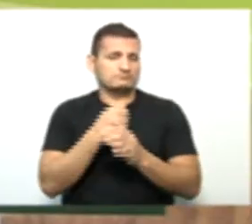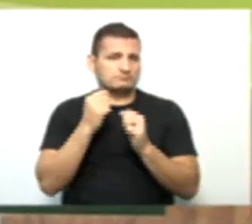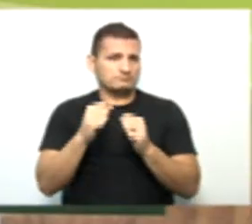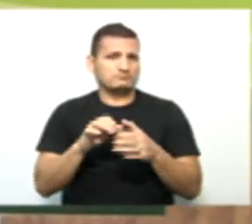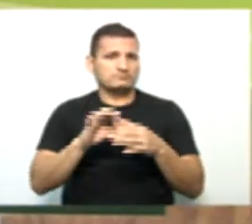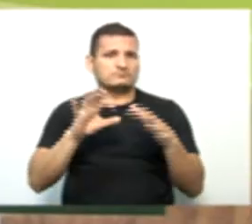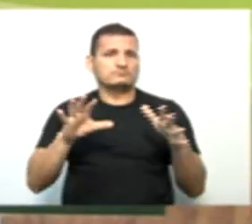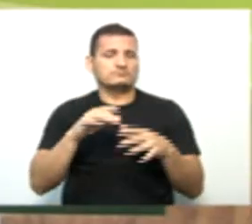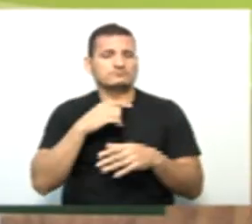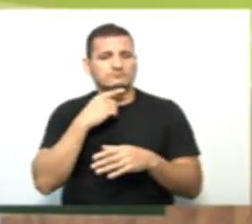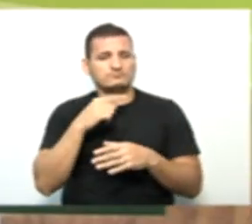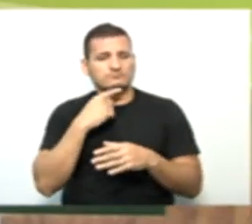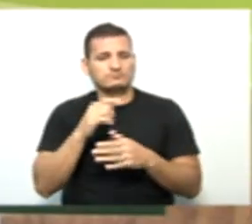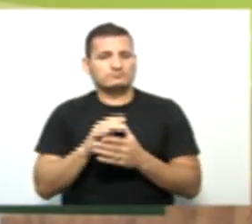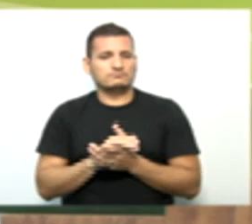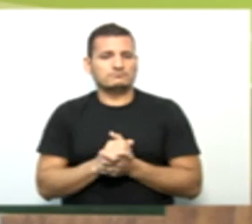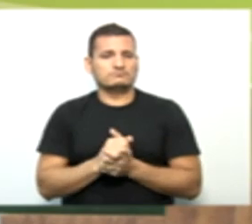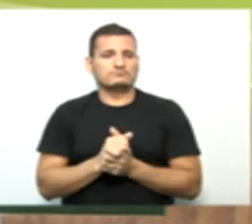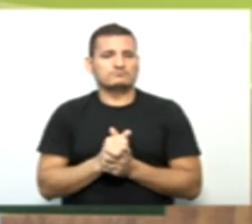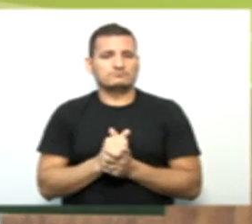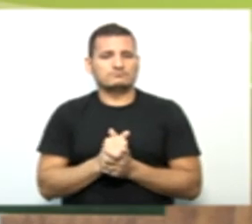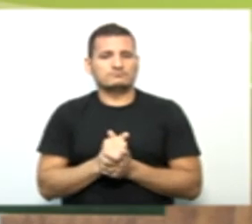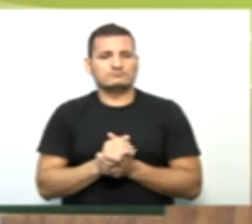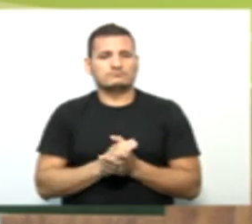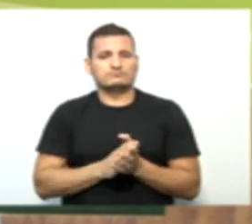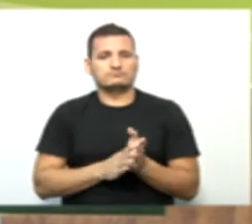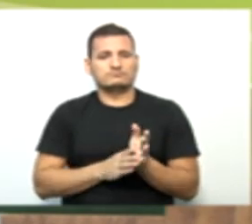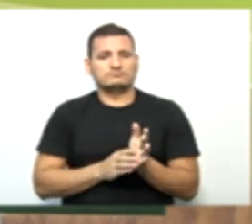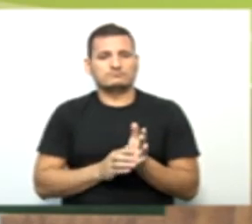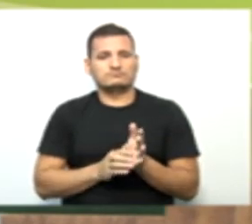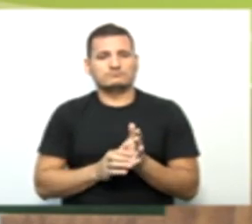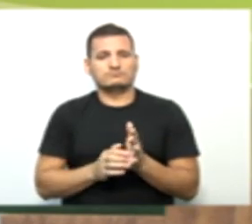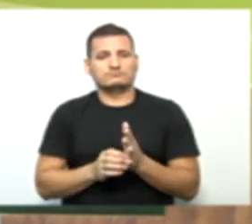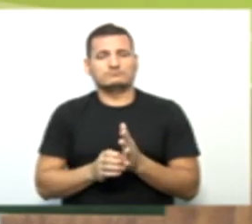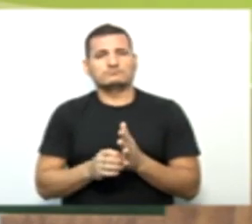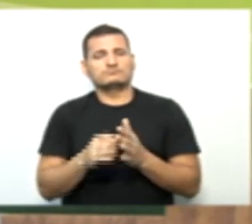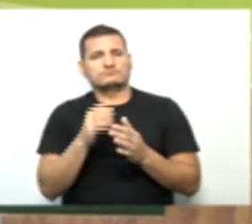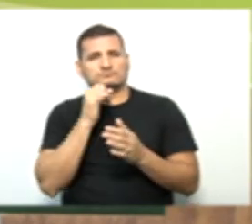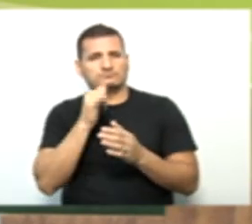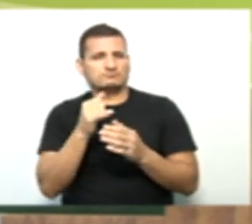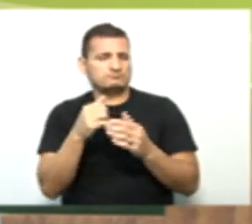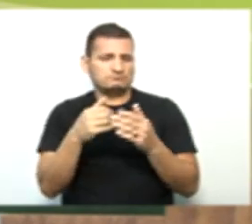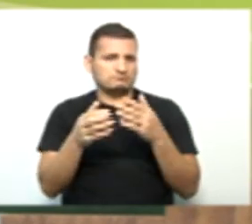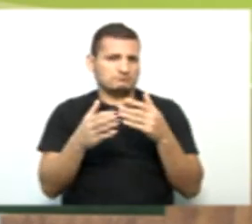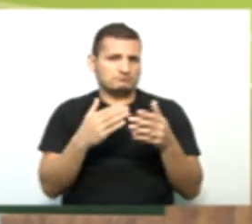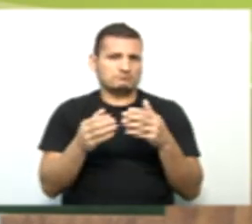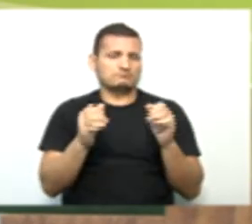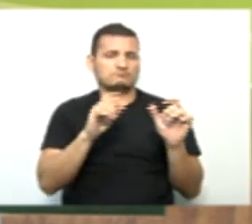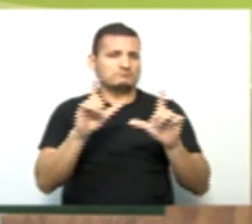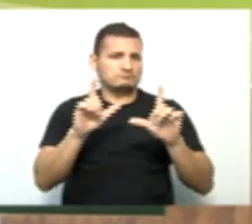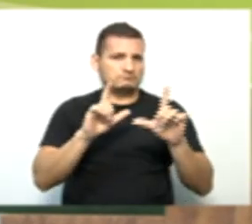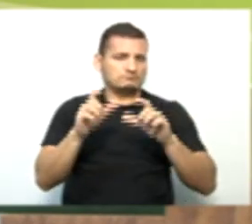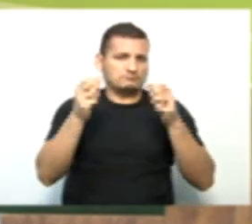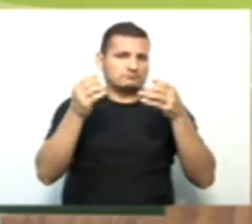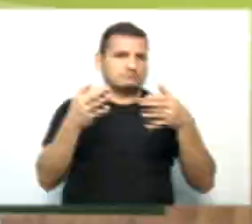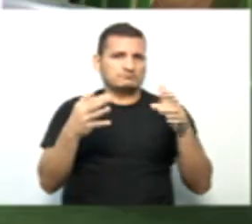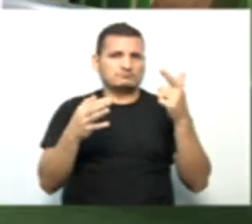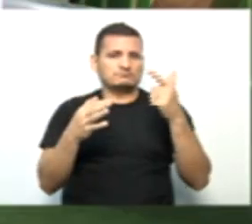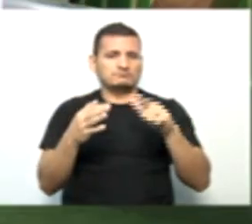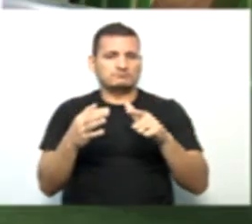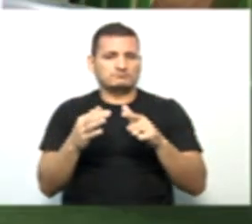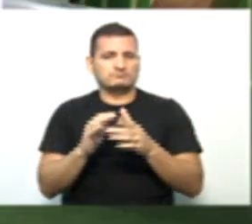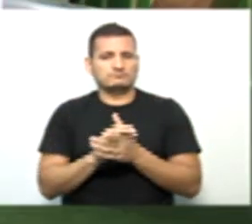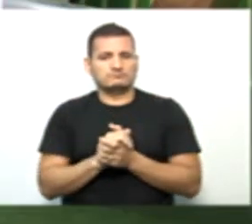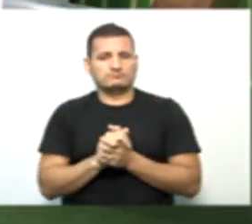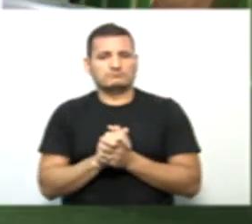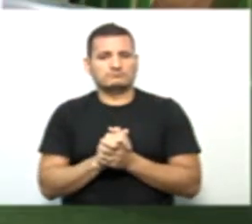tá? Qualquer coisa a gente volta no assunto para esclarecer melhor. Isso então vamos continuar